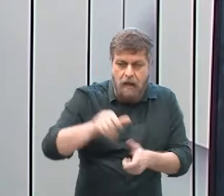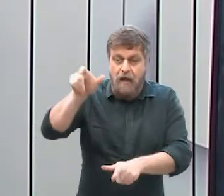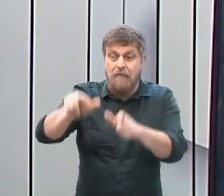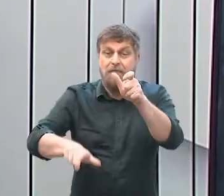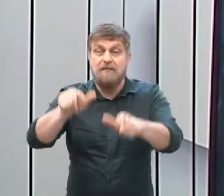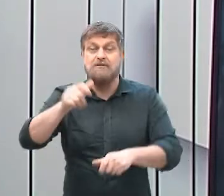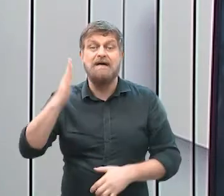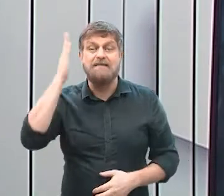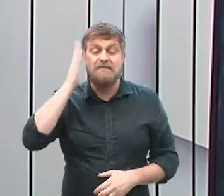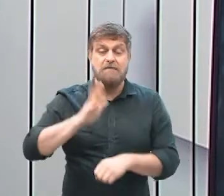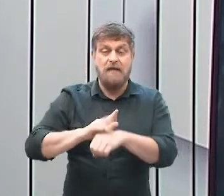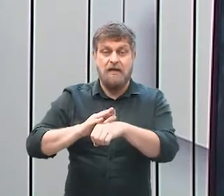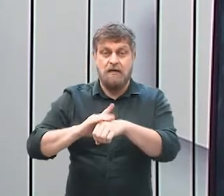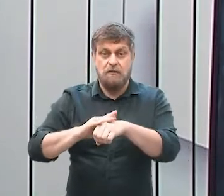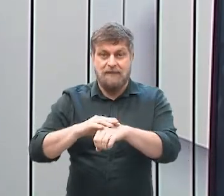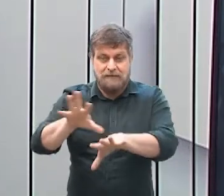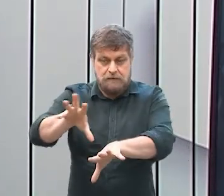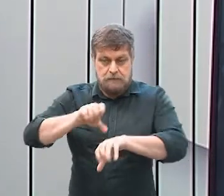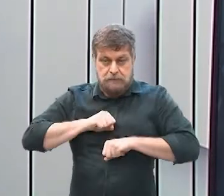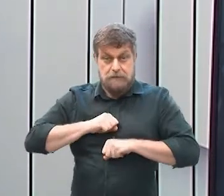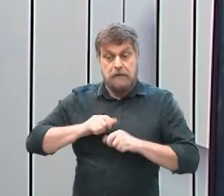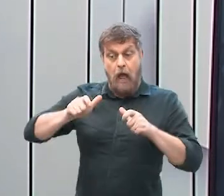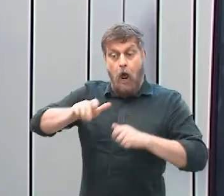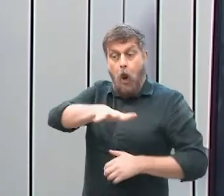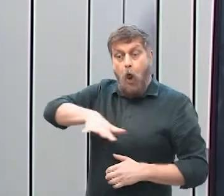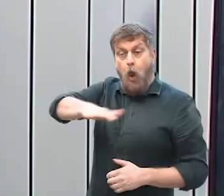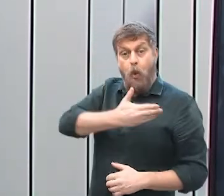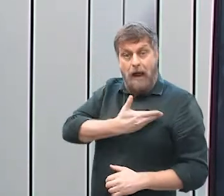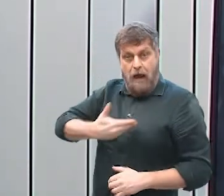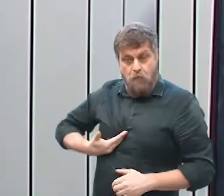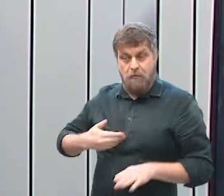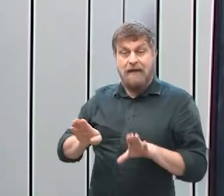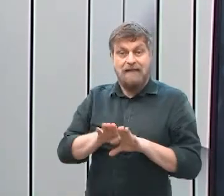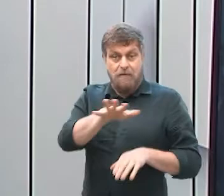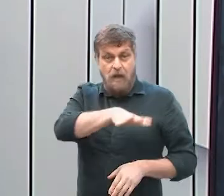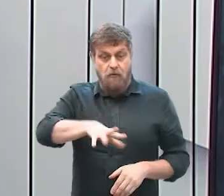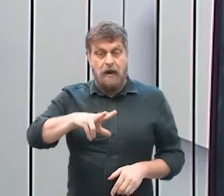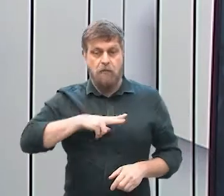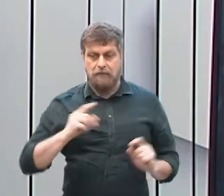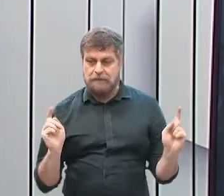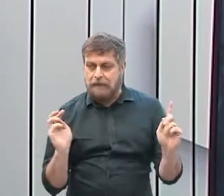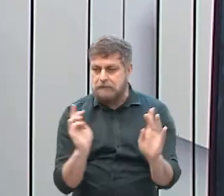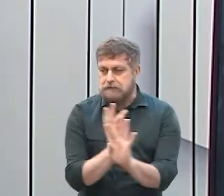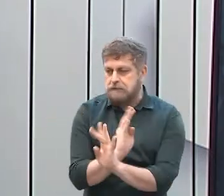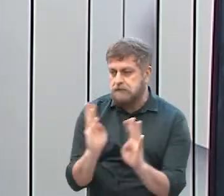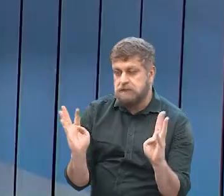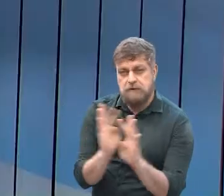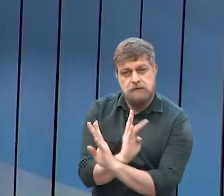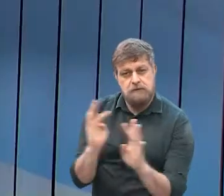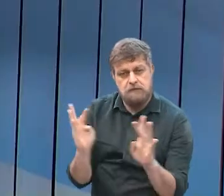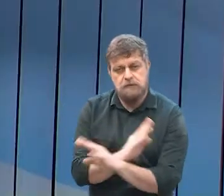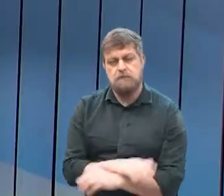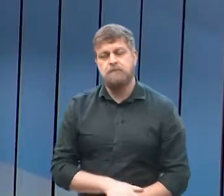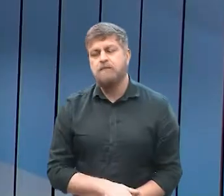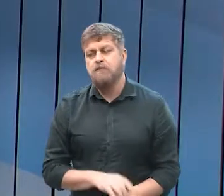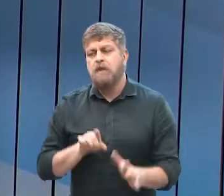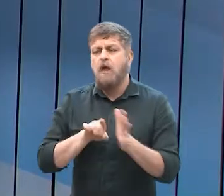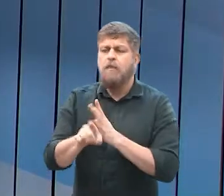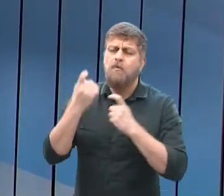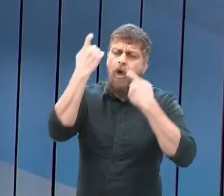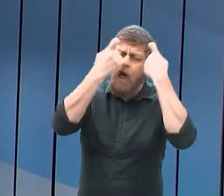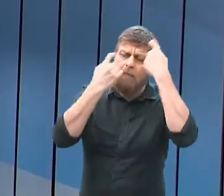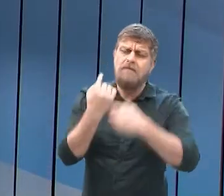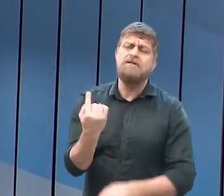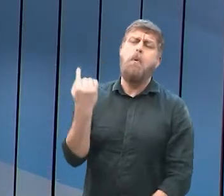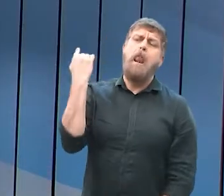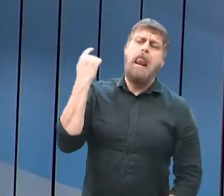doença infectocontagiosa em locais públicos e privados de grande movimentação. Qual que era a sua preocupação